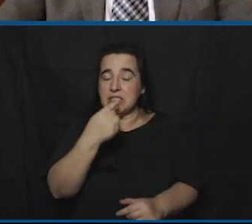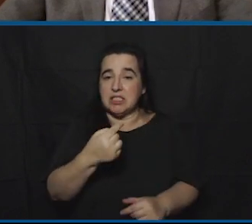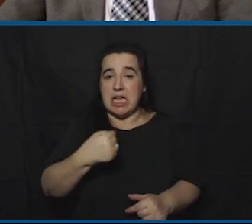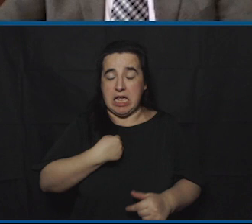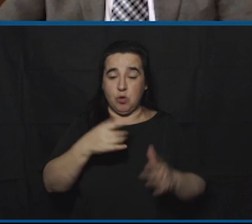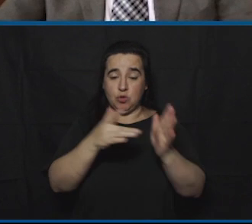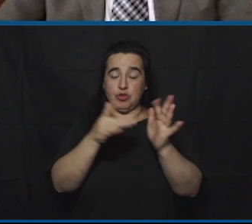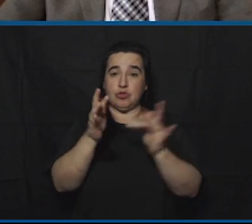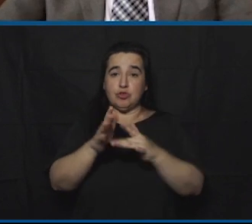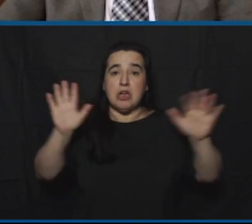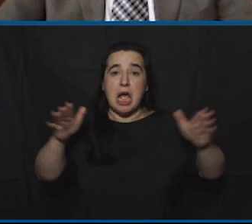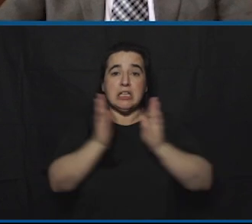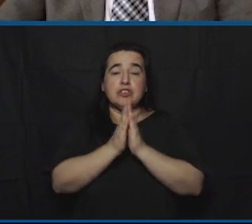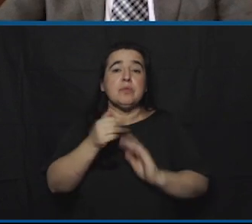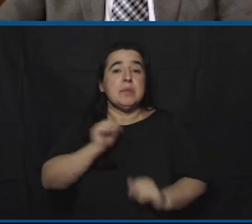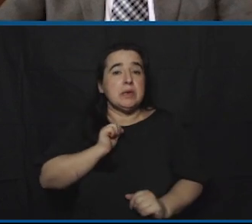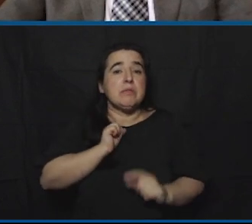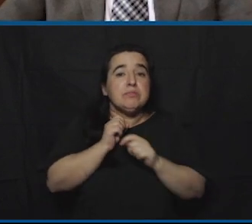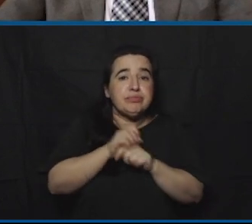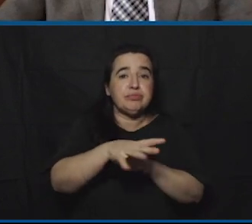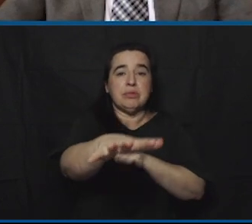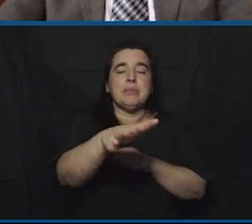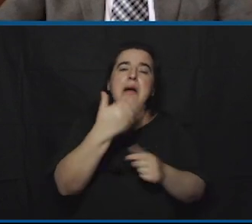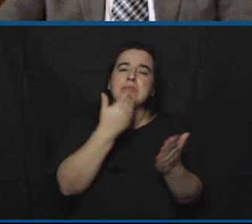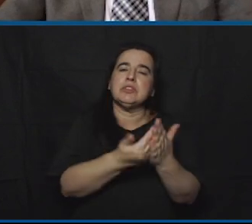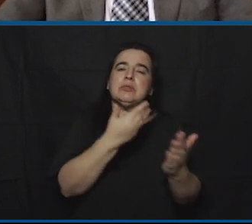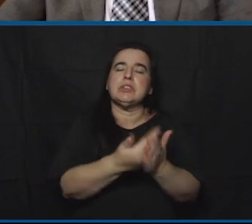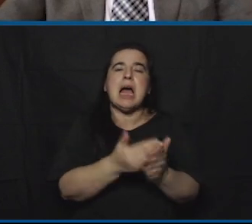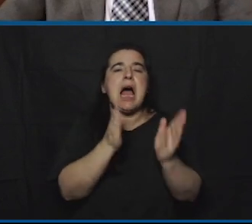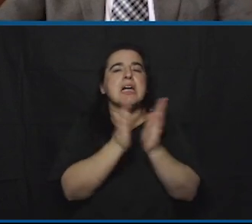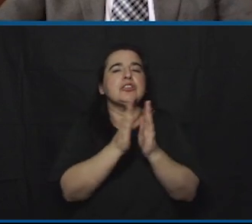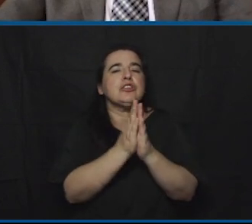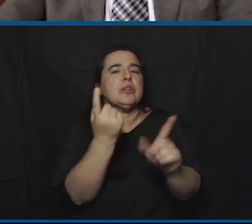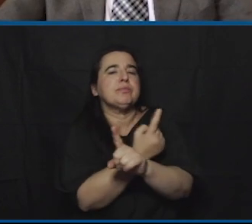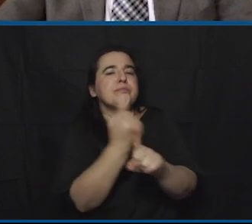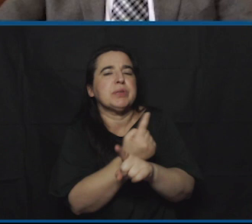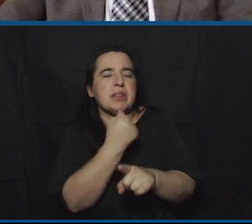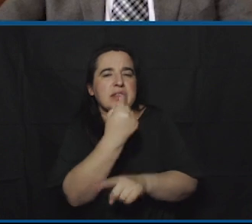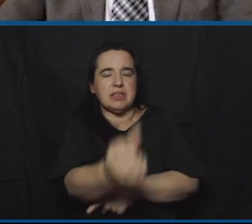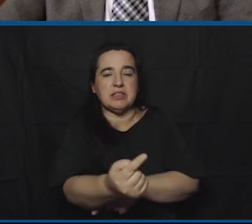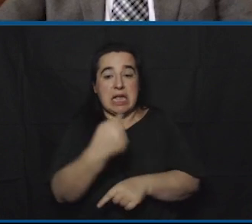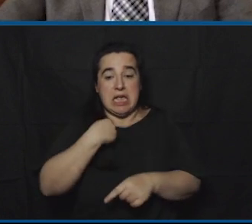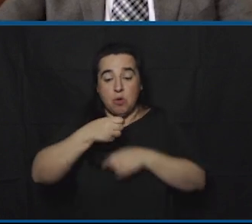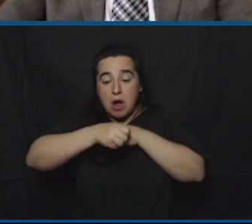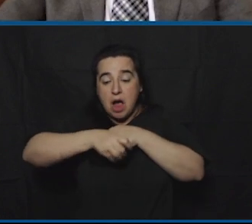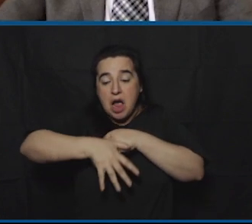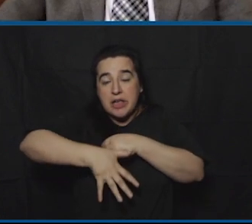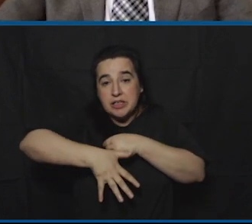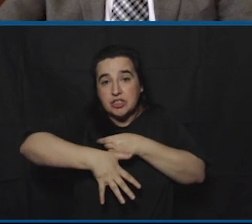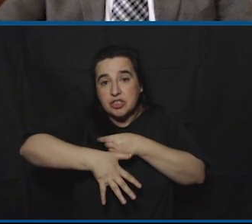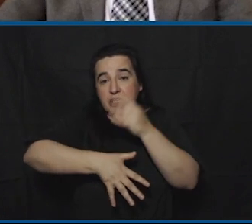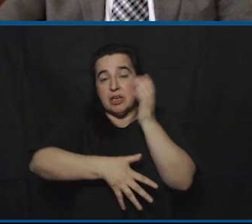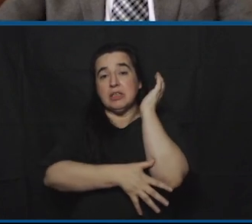meu anjo para vos testificar estas coisas às igrejas. Eu sou a raiz e a geração de